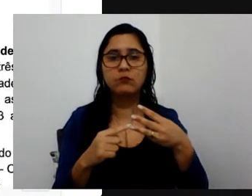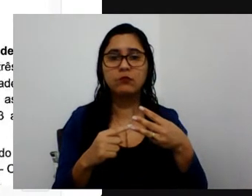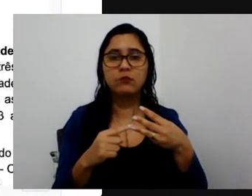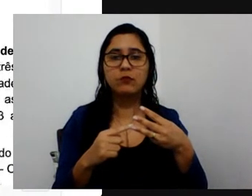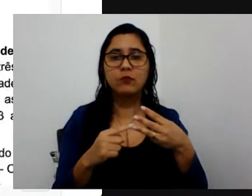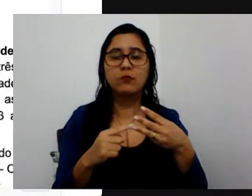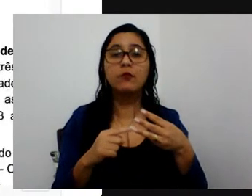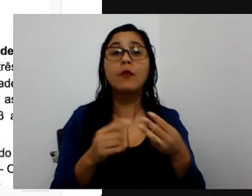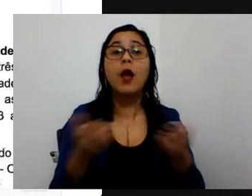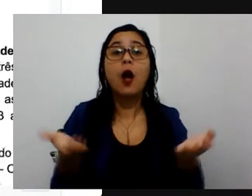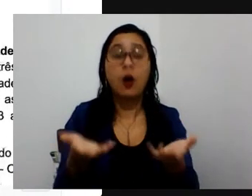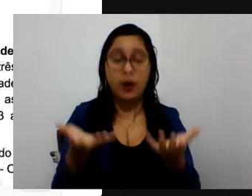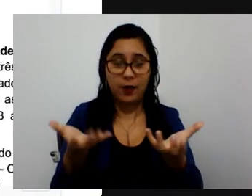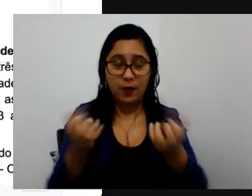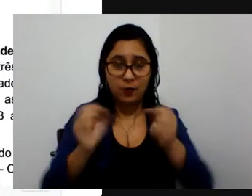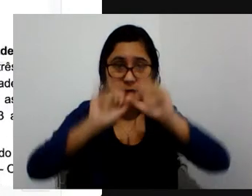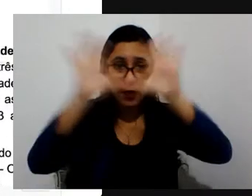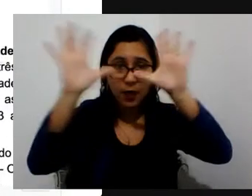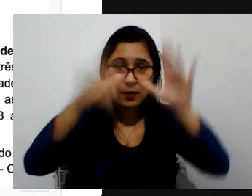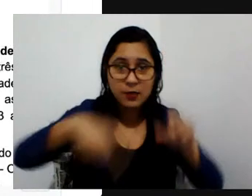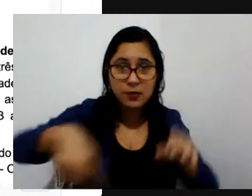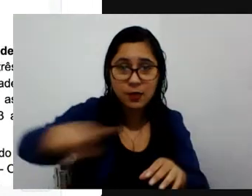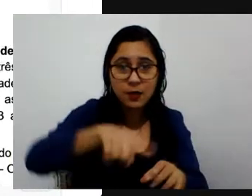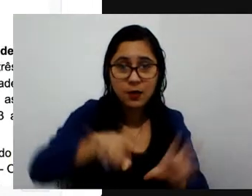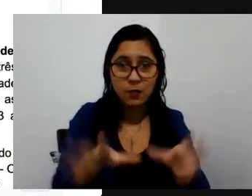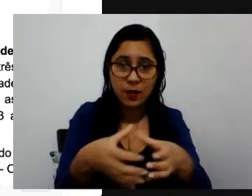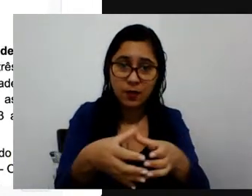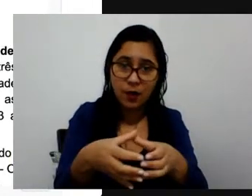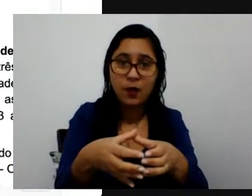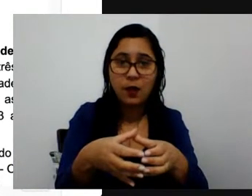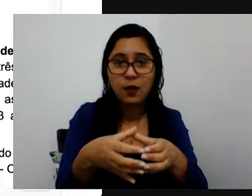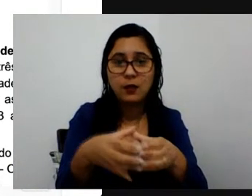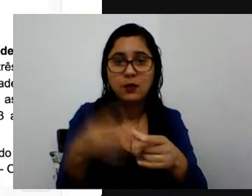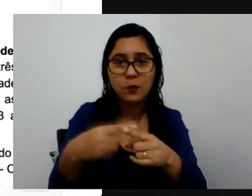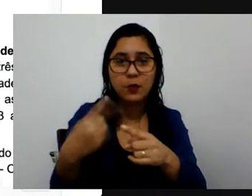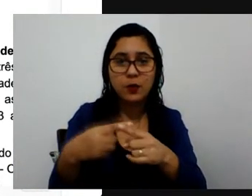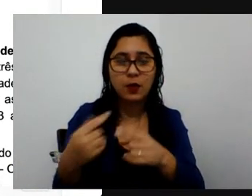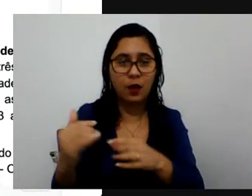um esclarecimento à comunidade, porventura de fatos que chegaram